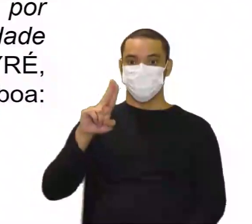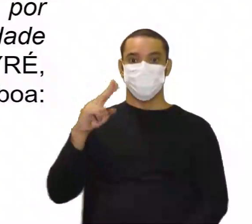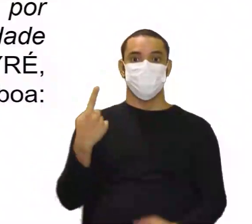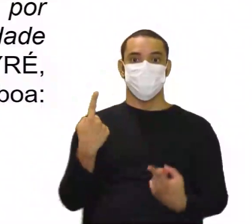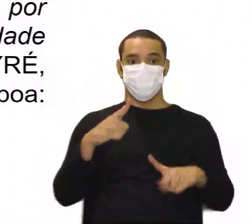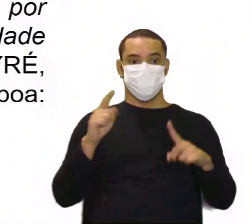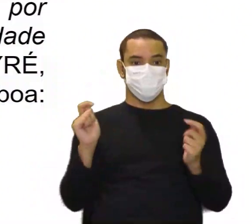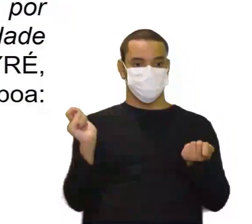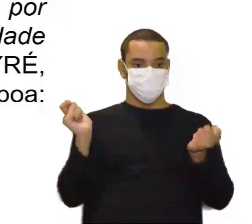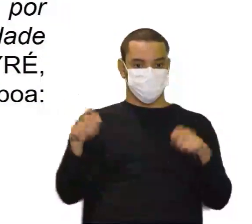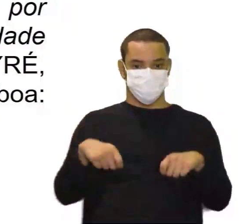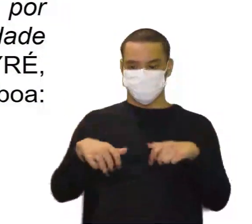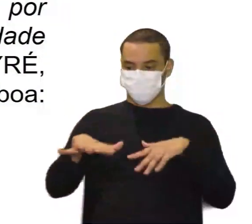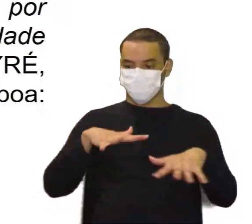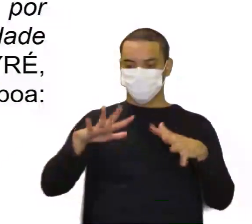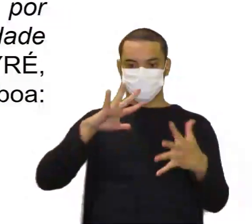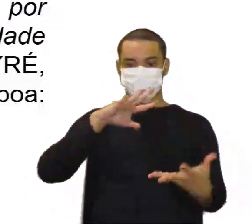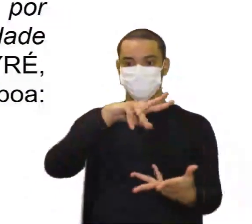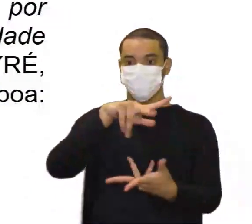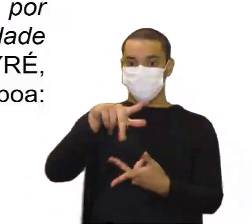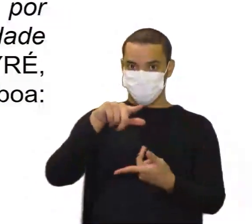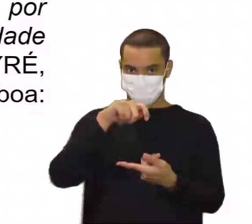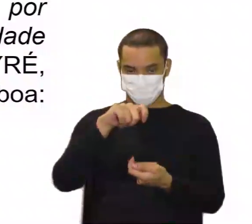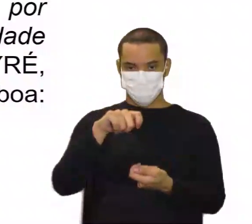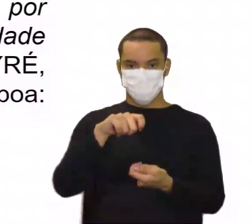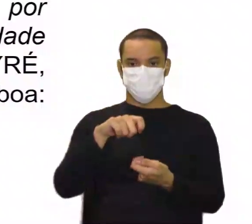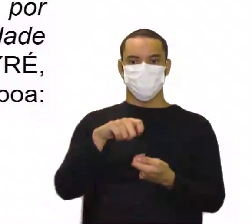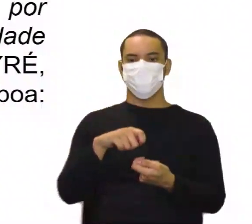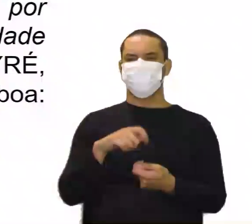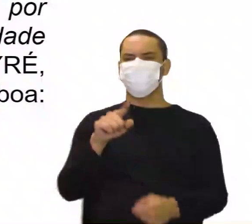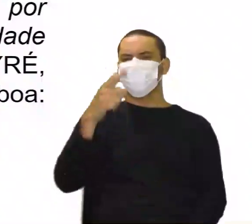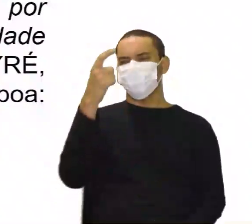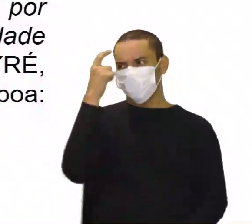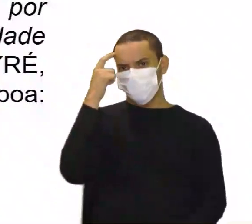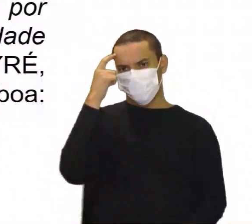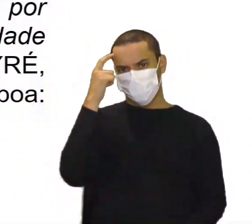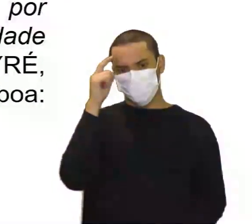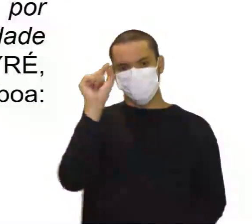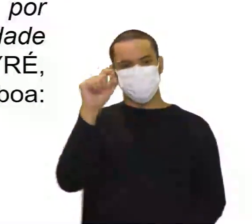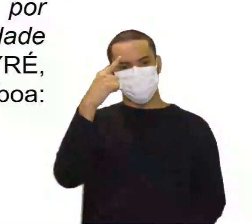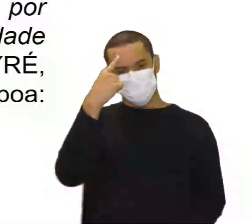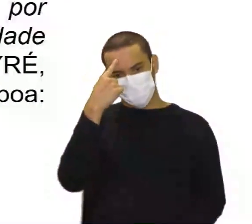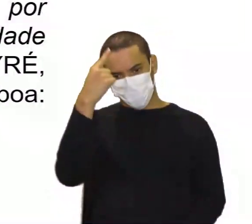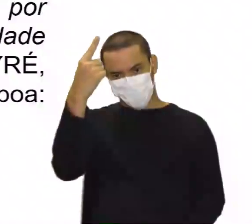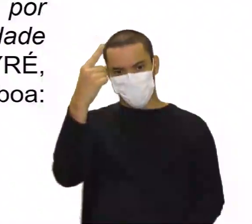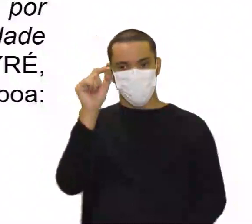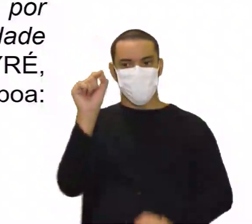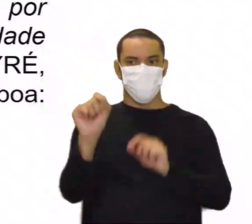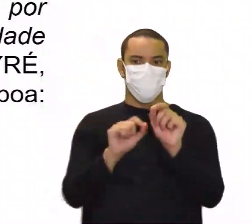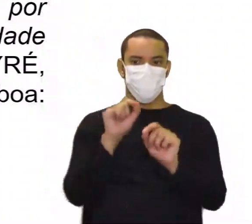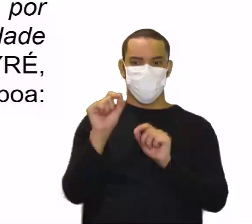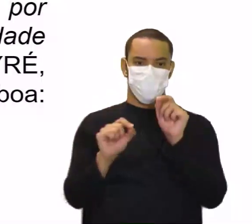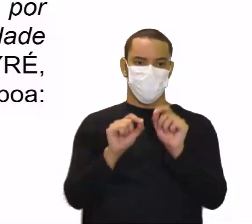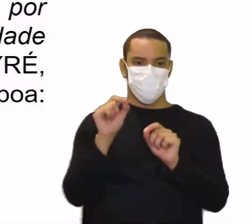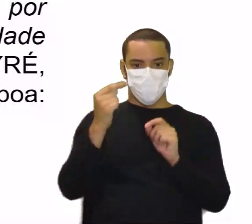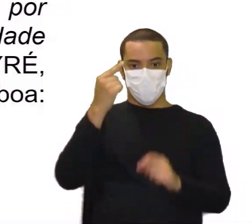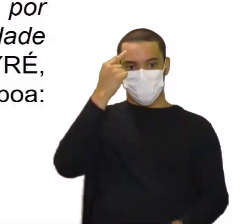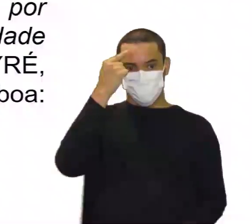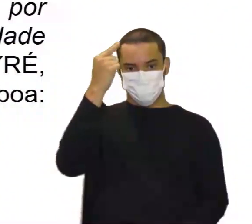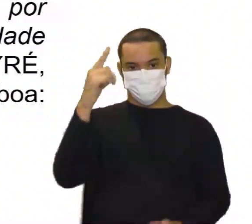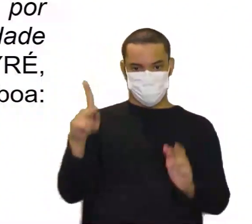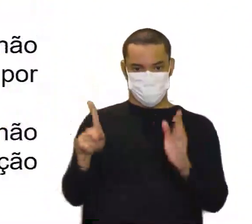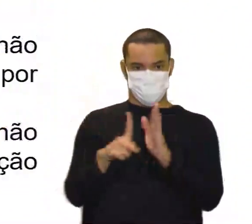do movimento da Terra. Então, você pensa aí que é a ideia de quê? É a ideia